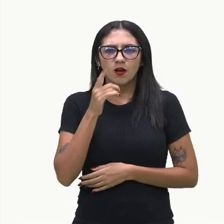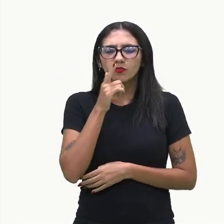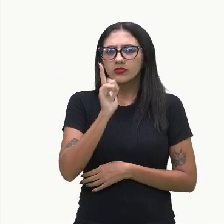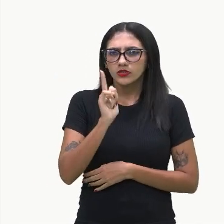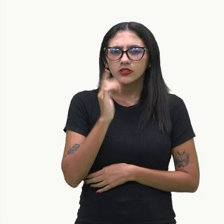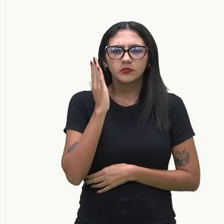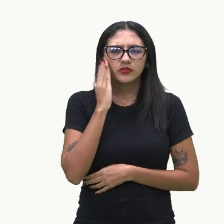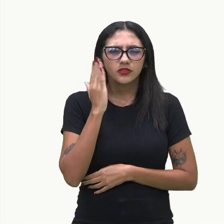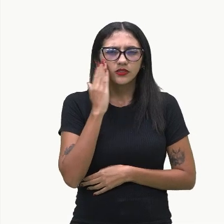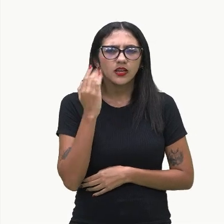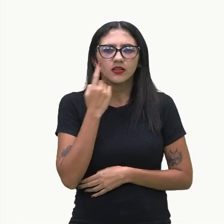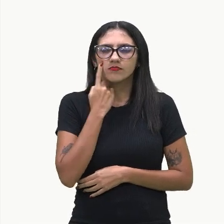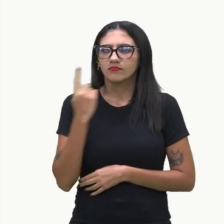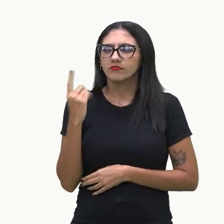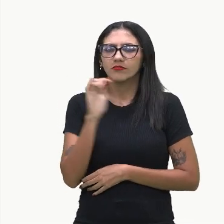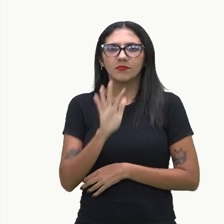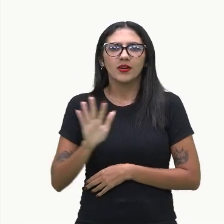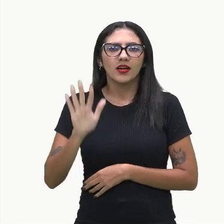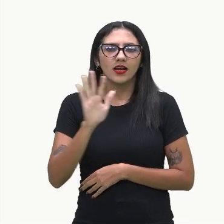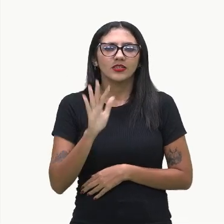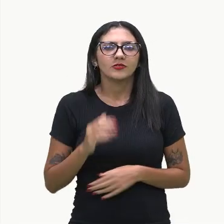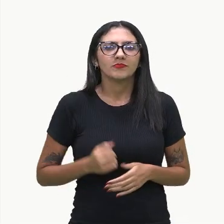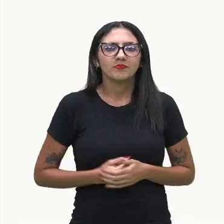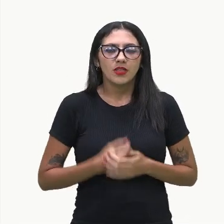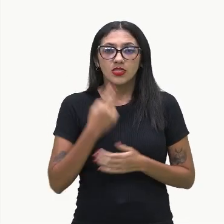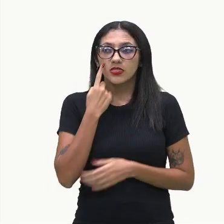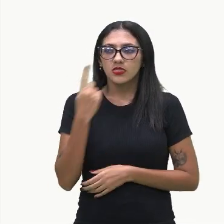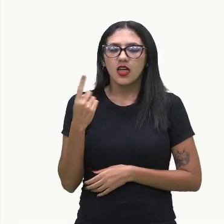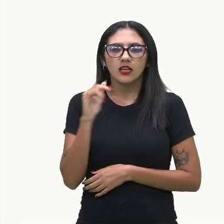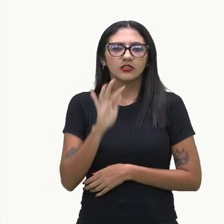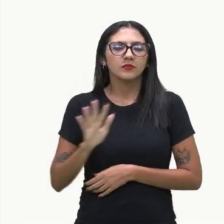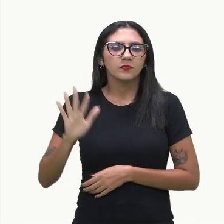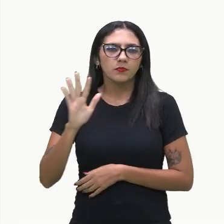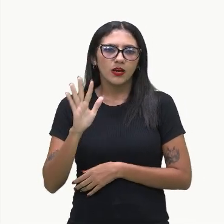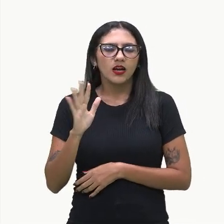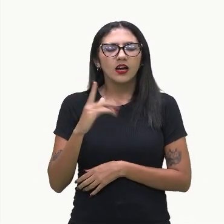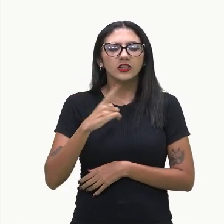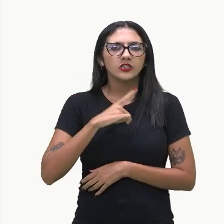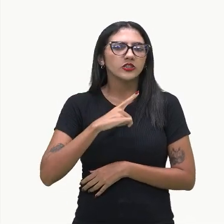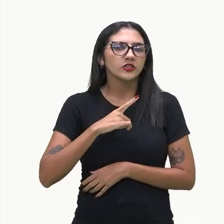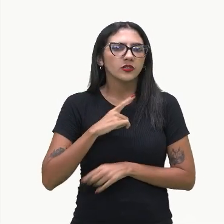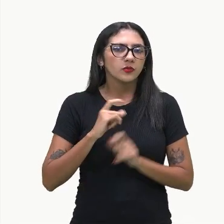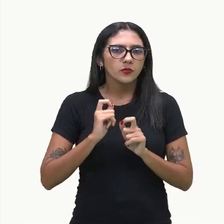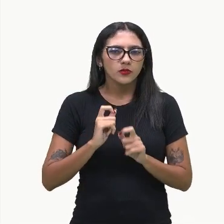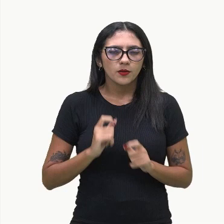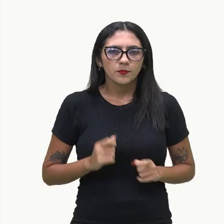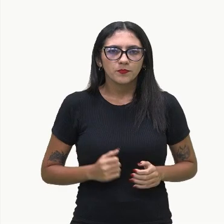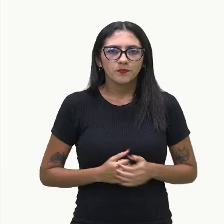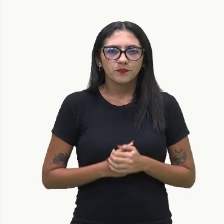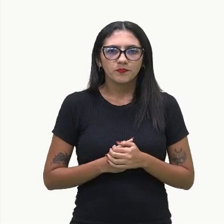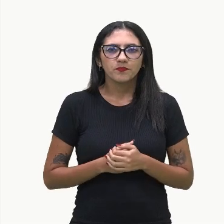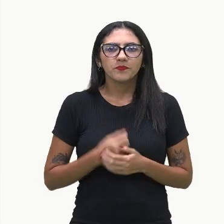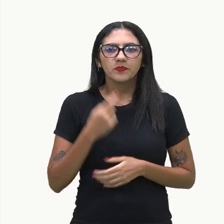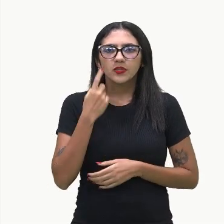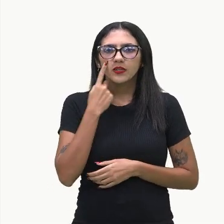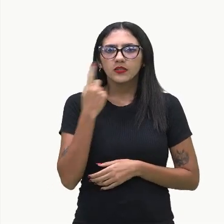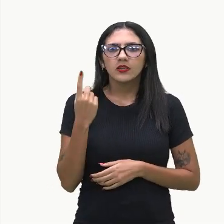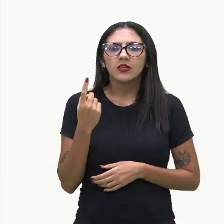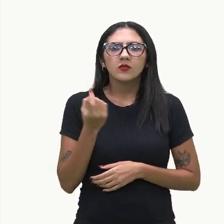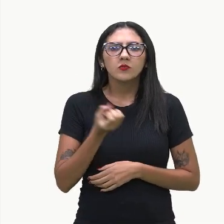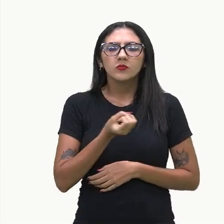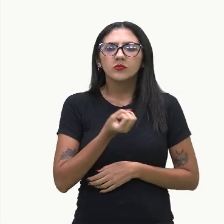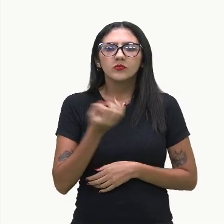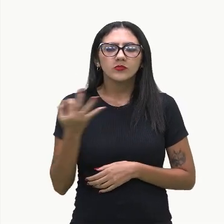então, visualizar que nesta imagem nós vamos ter aí, ó, 1, 2, 3,